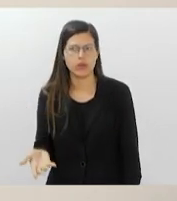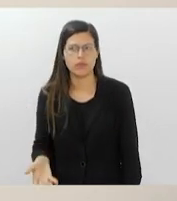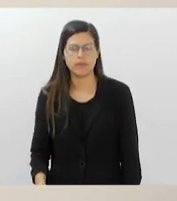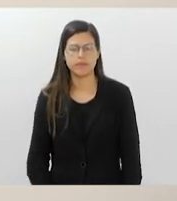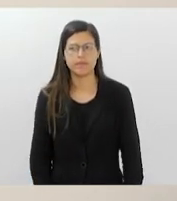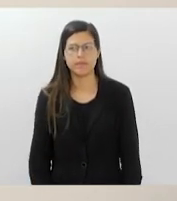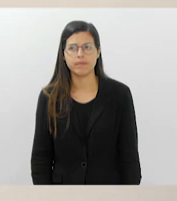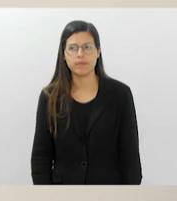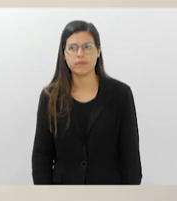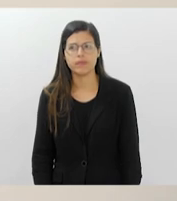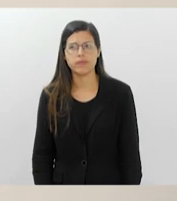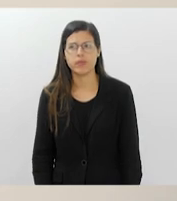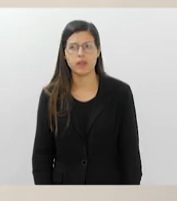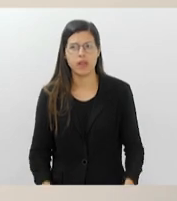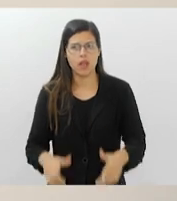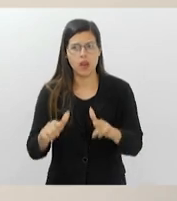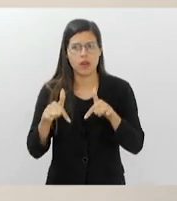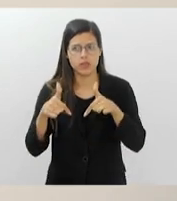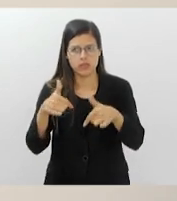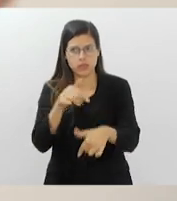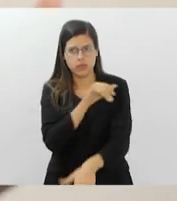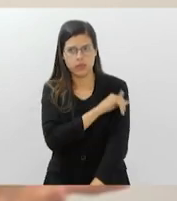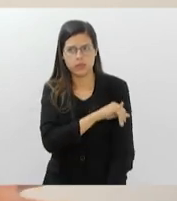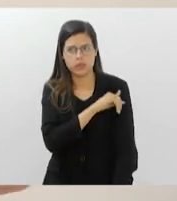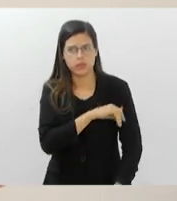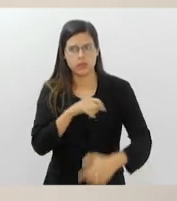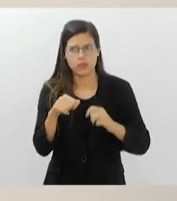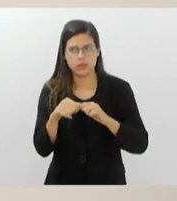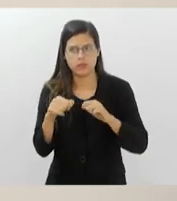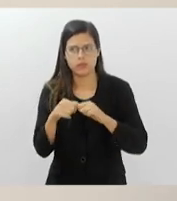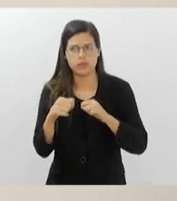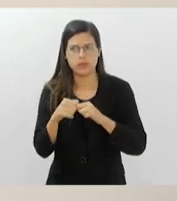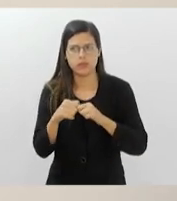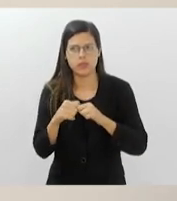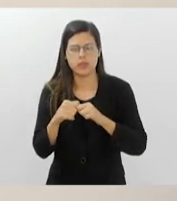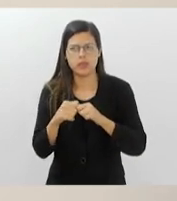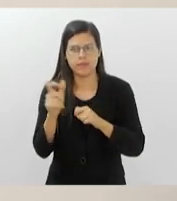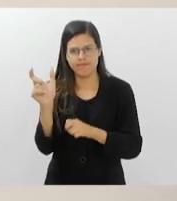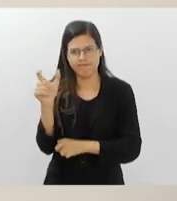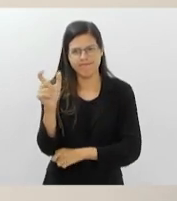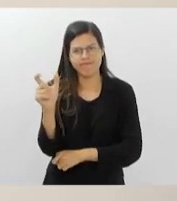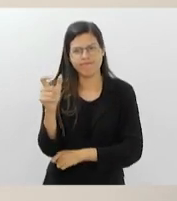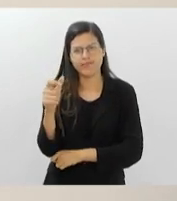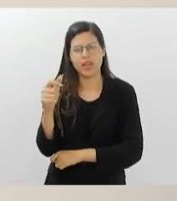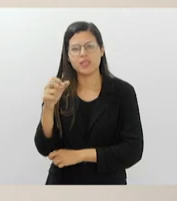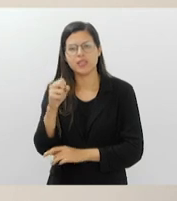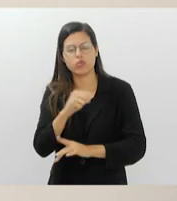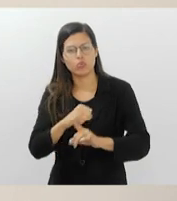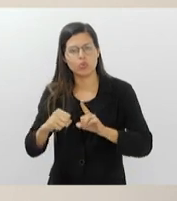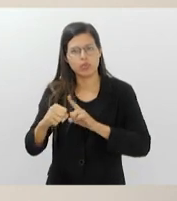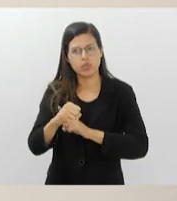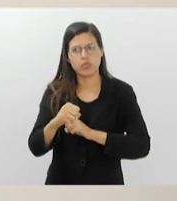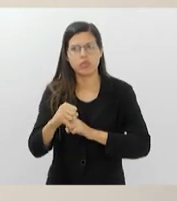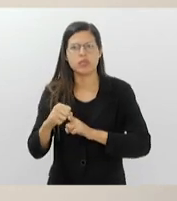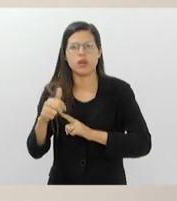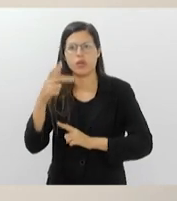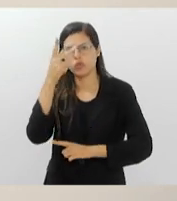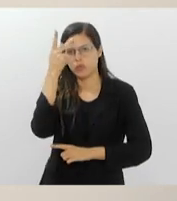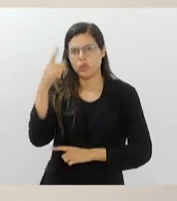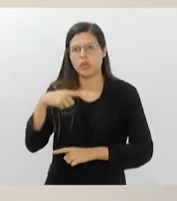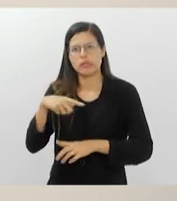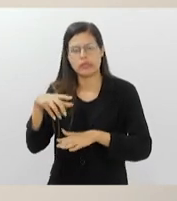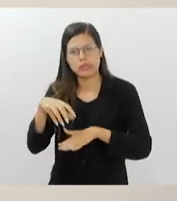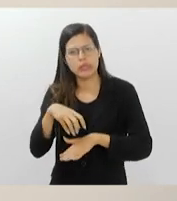destacar que a iniciativa aqui do Rio de Janeiro de fazer essa questão do Vale social de incluir todas as pessoas com tuberculose uma